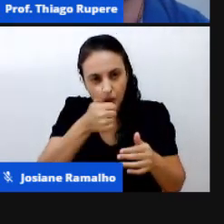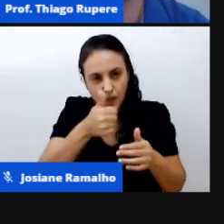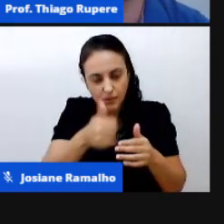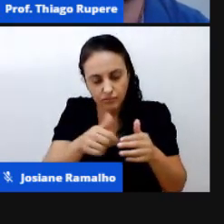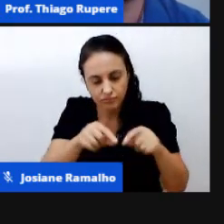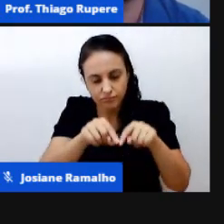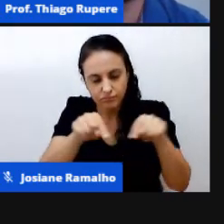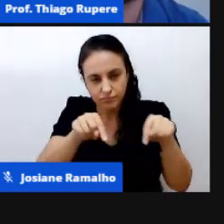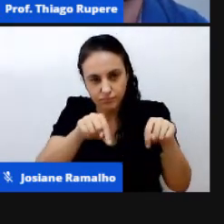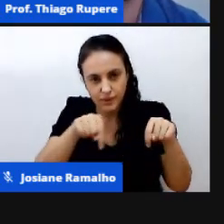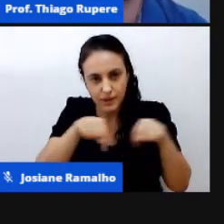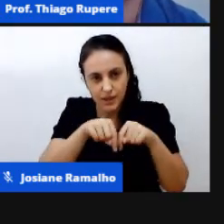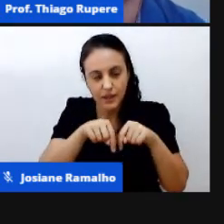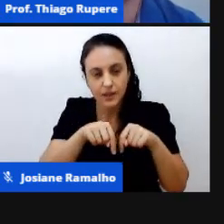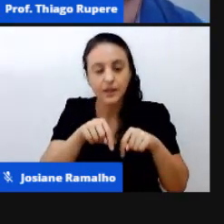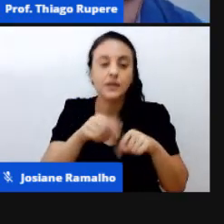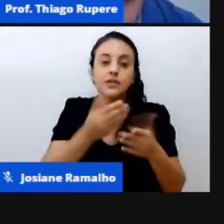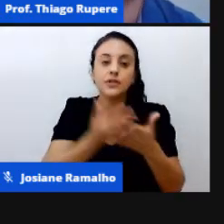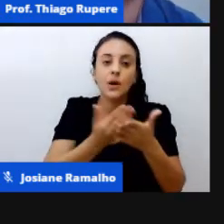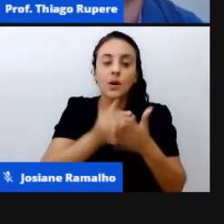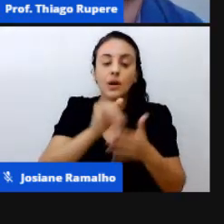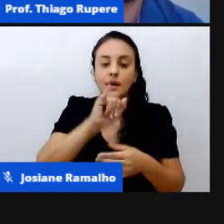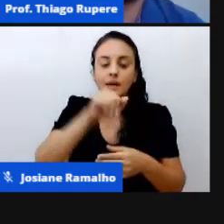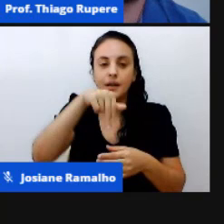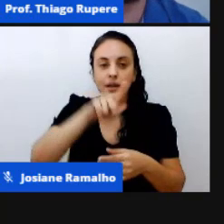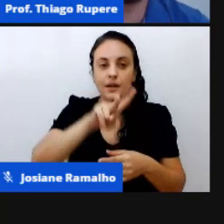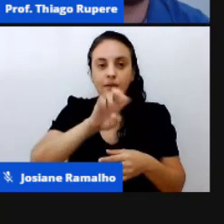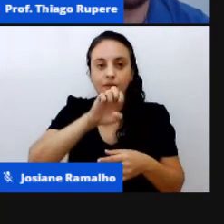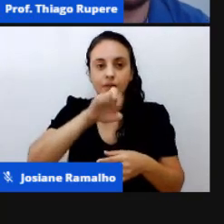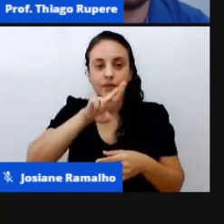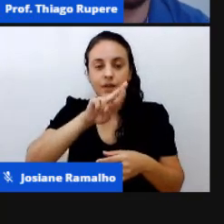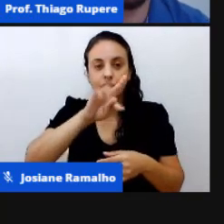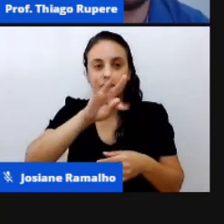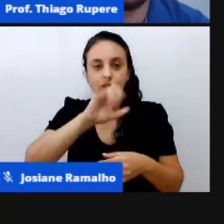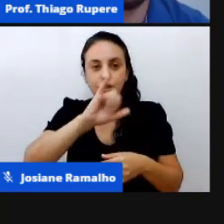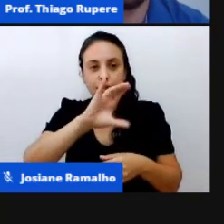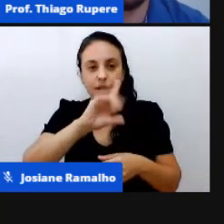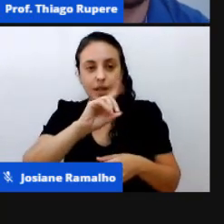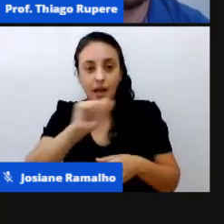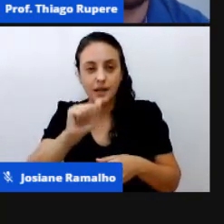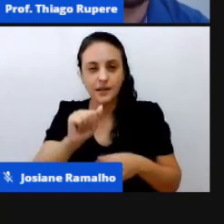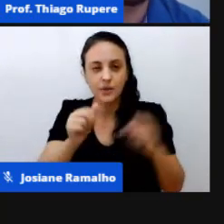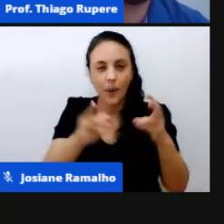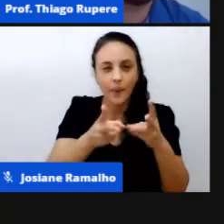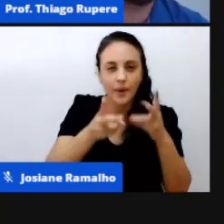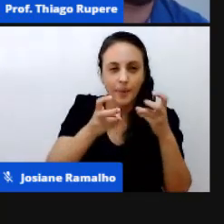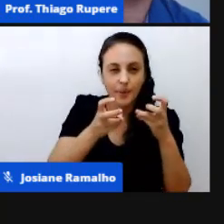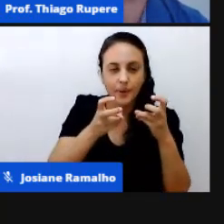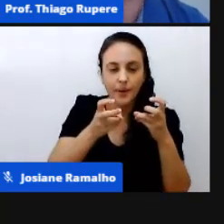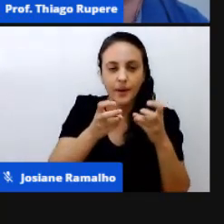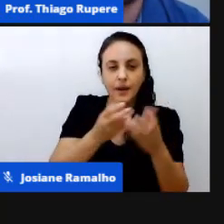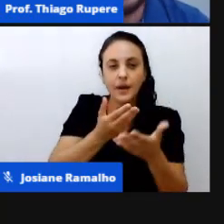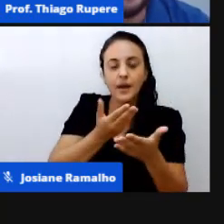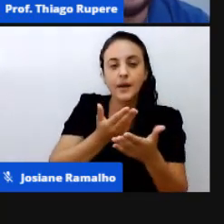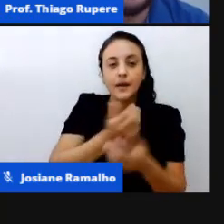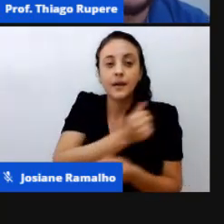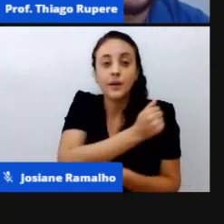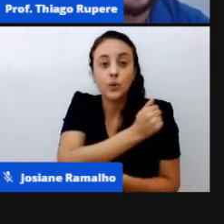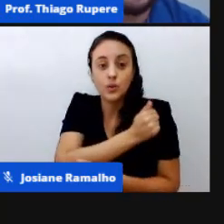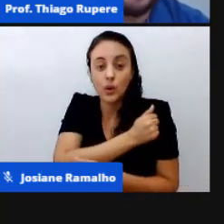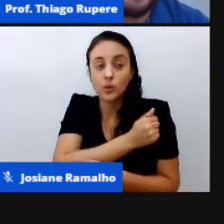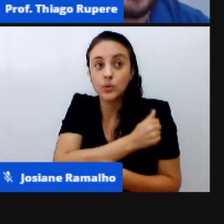os alunos, quando passaram a assistir a aula de forma remota, era aula